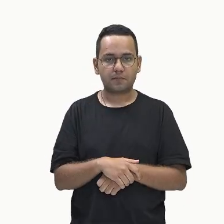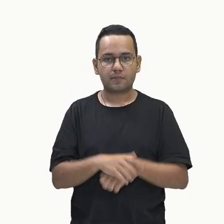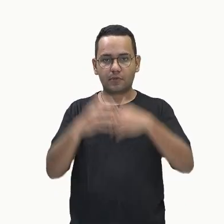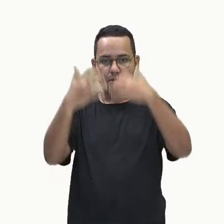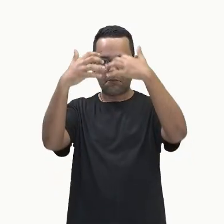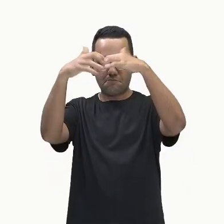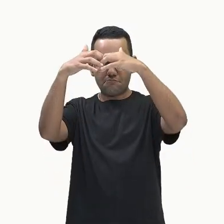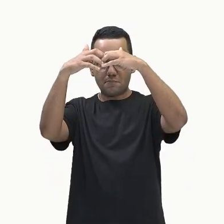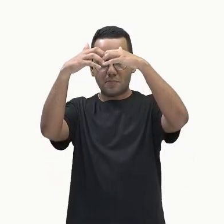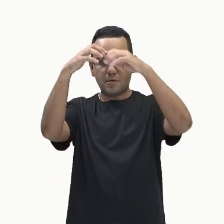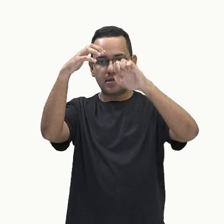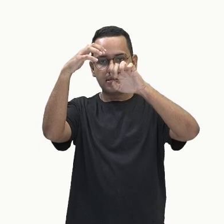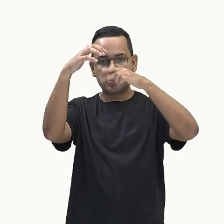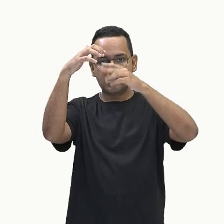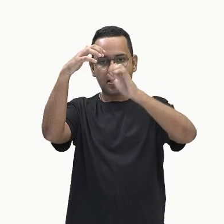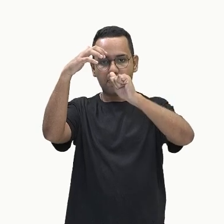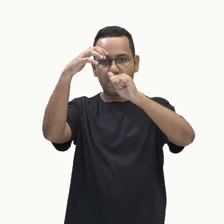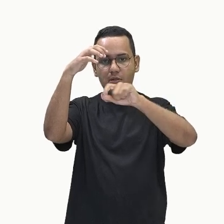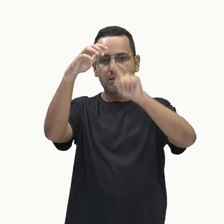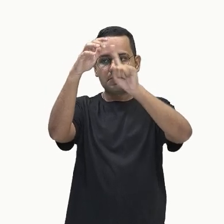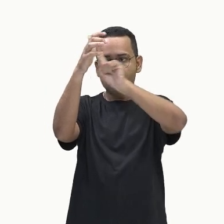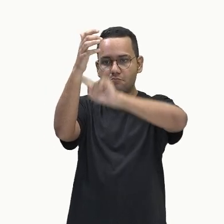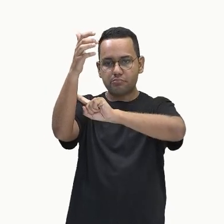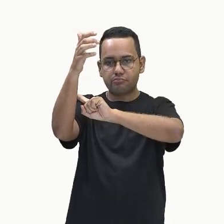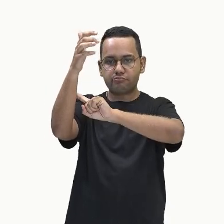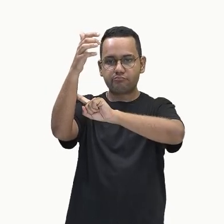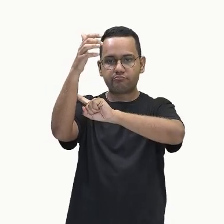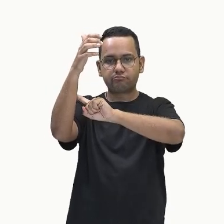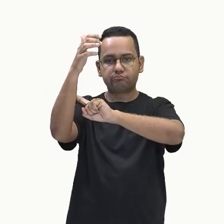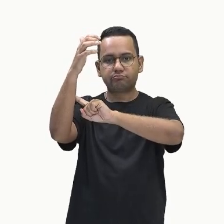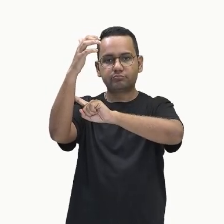encéfalo e nossa medula espinal.